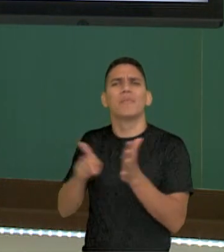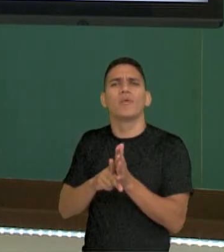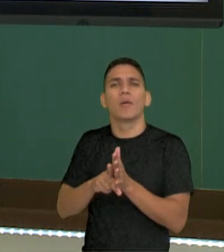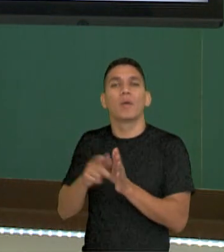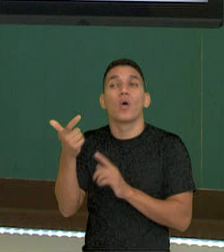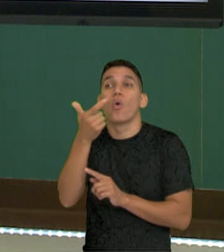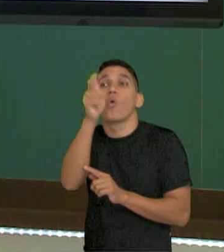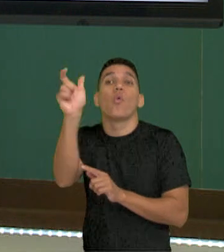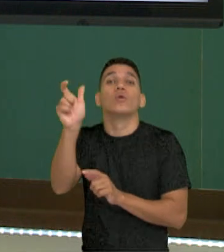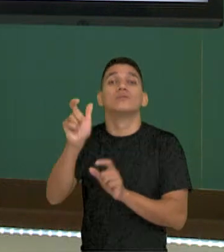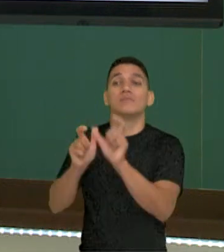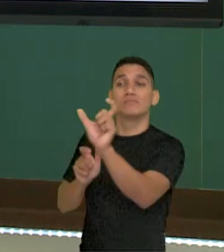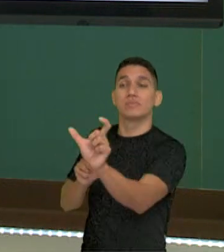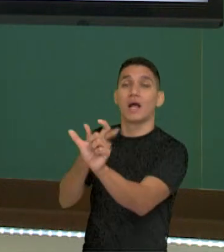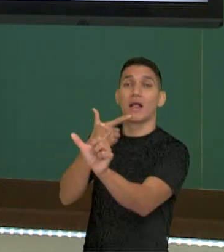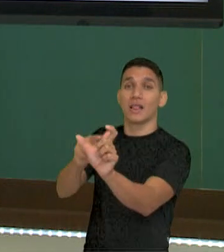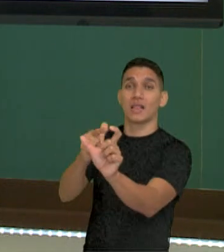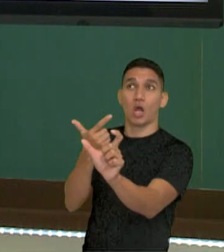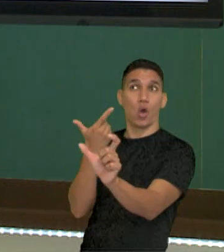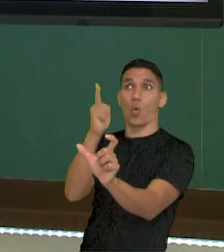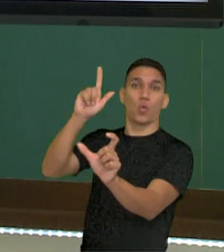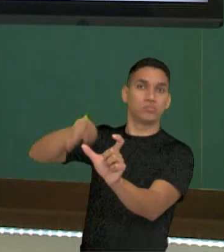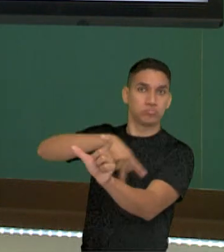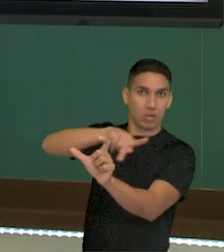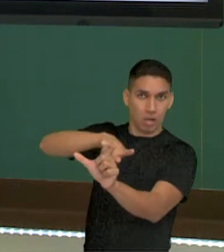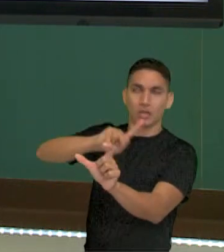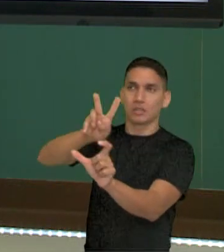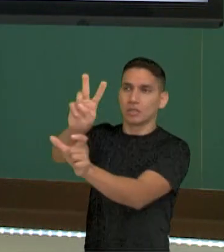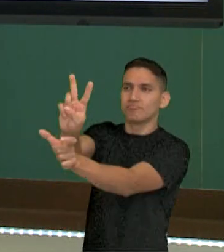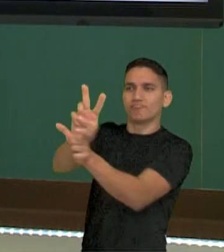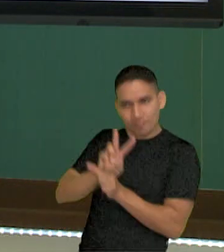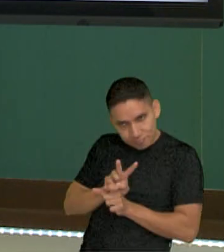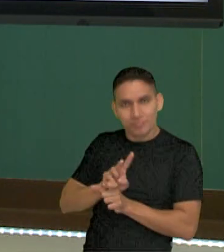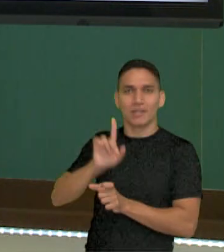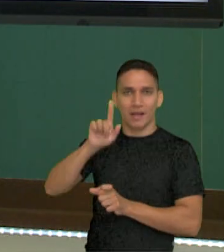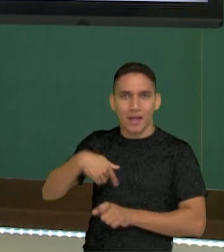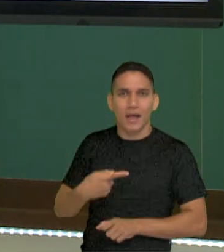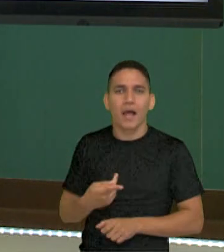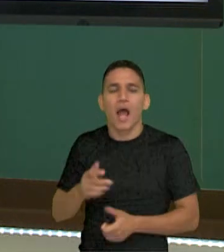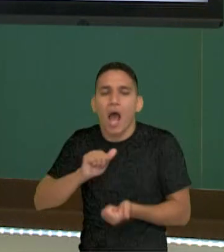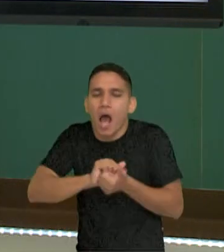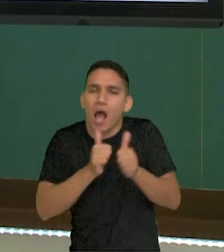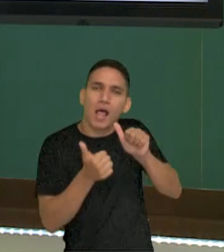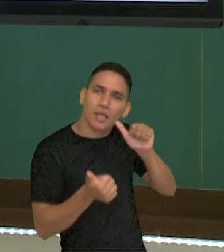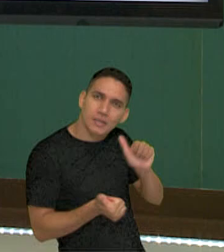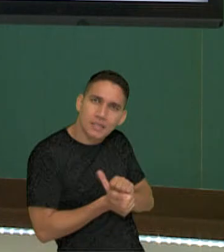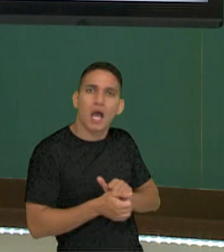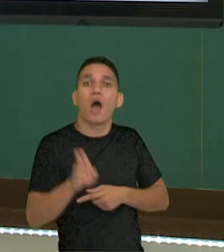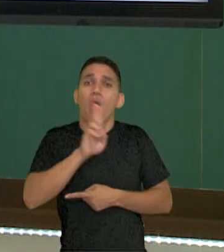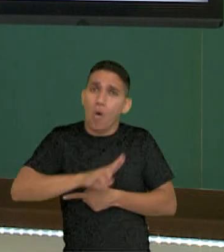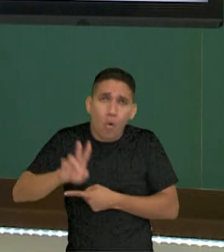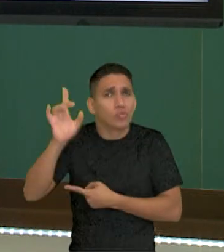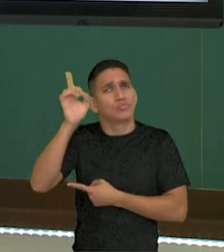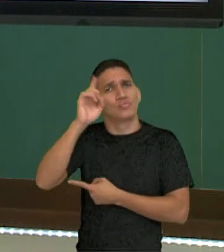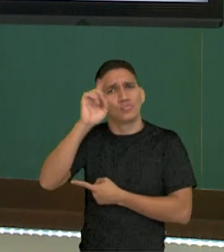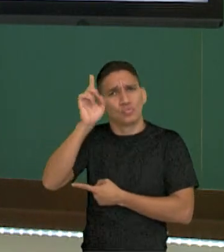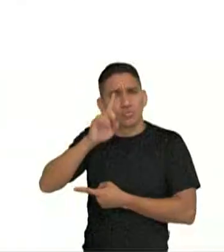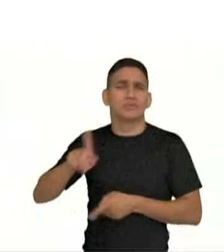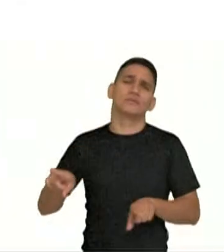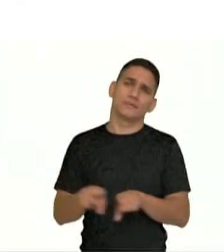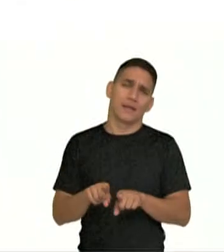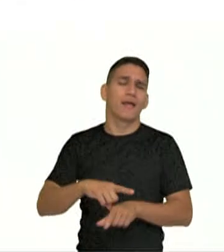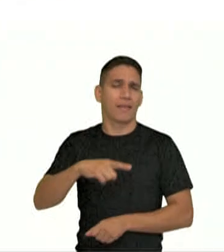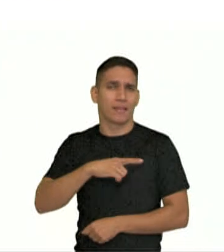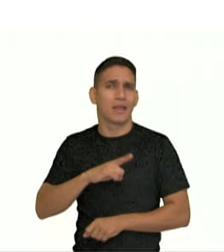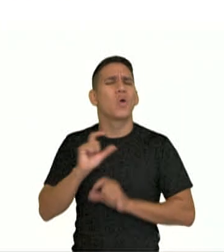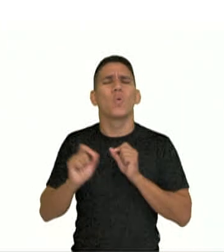estrangeiras que muitas vezes acabamos nos adaptando ali, né? Mencionando no nosso cotidiano, tá? Então, o